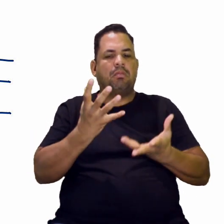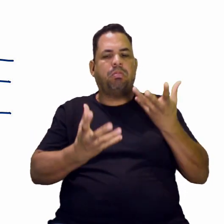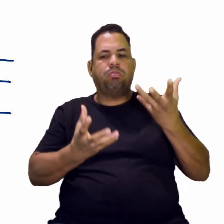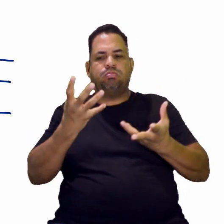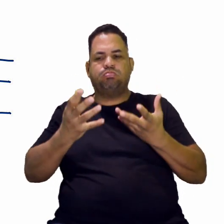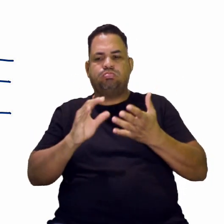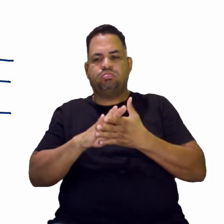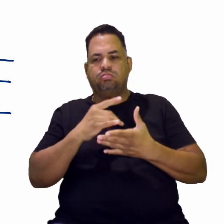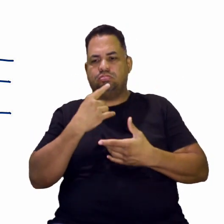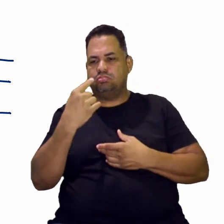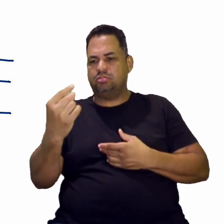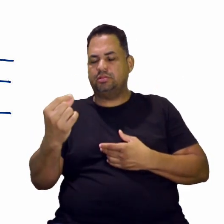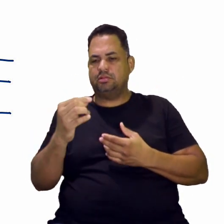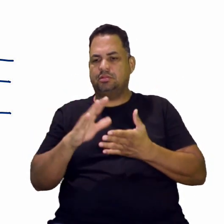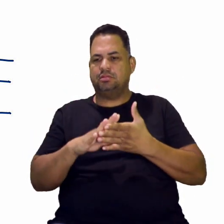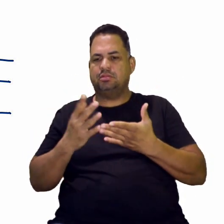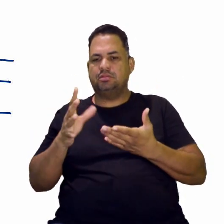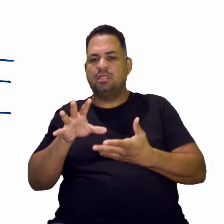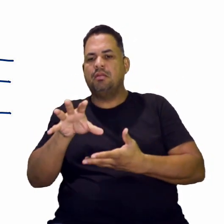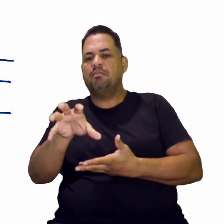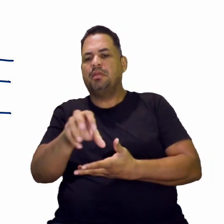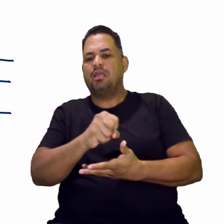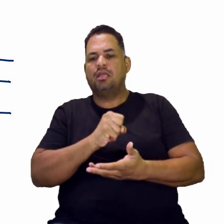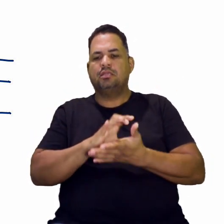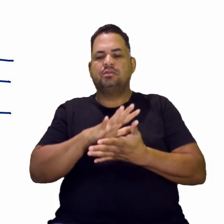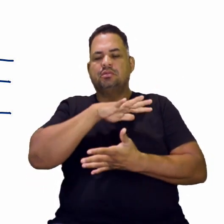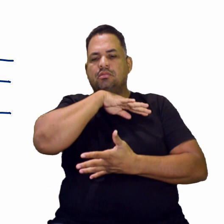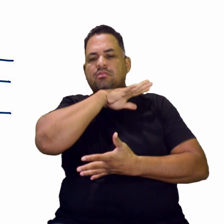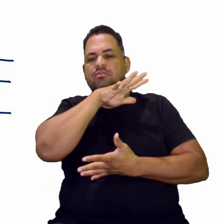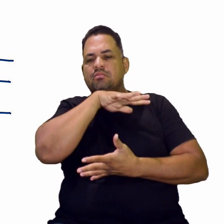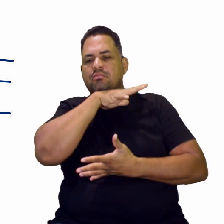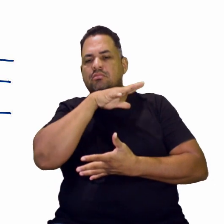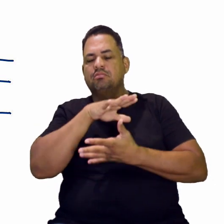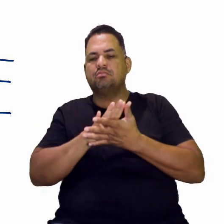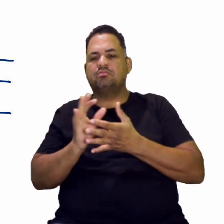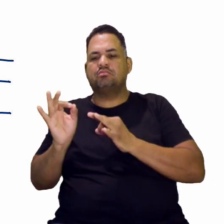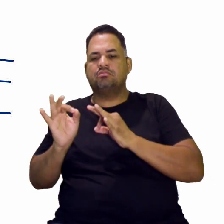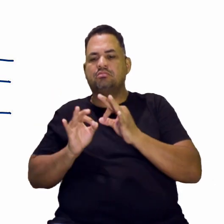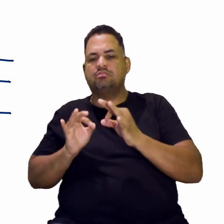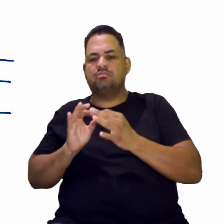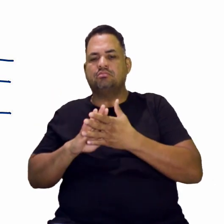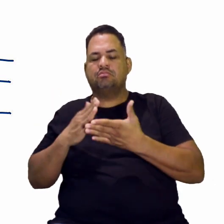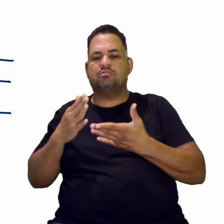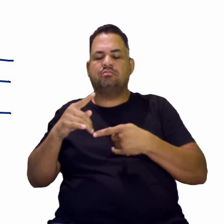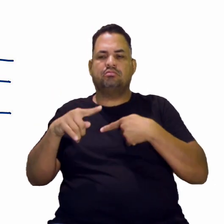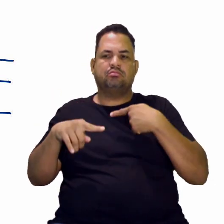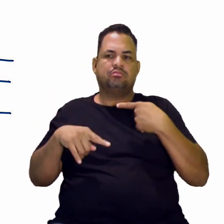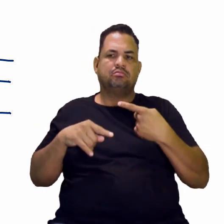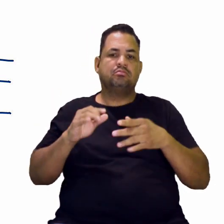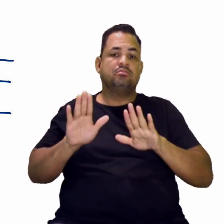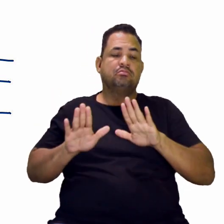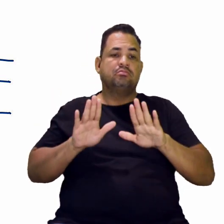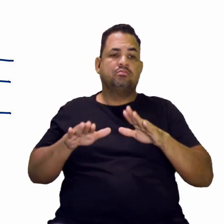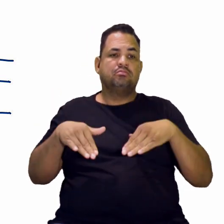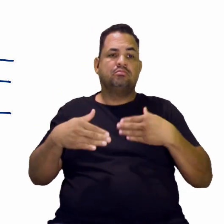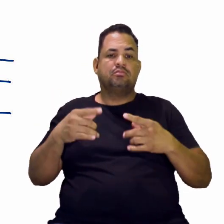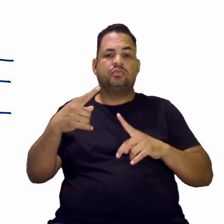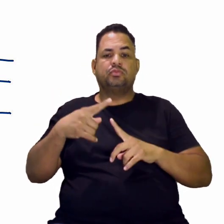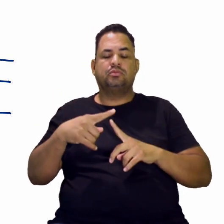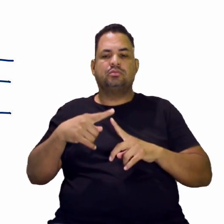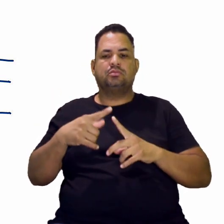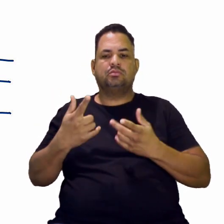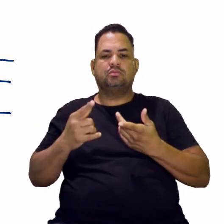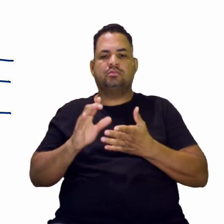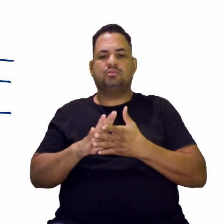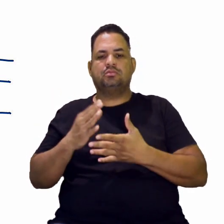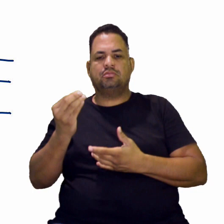ele saiu correndo. Aí eles vão levar esse animal para um centro de recuperação. Dependendo de que tipo de animal for, eles